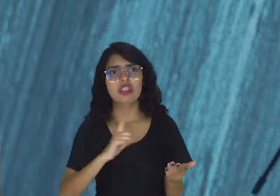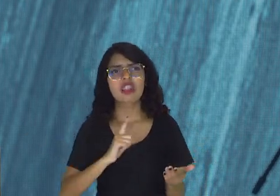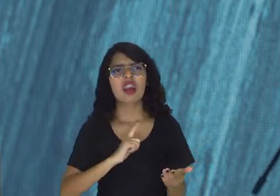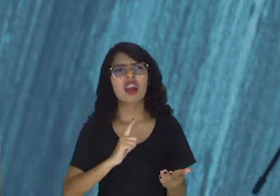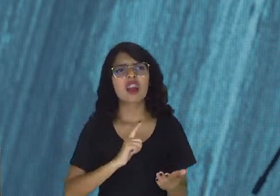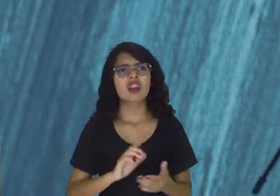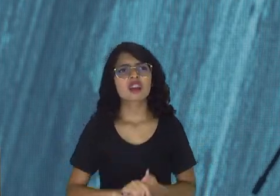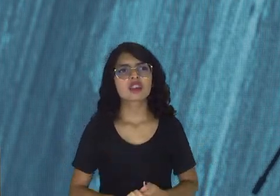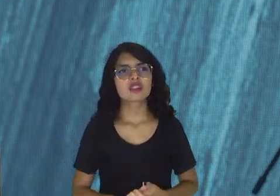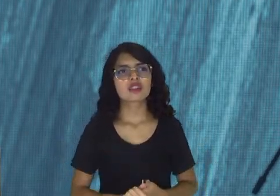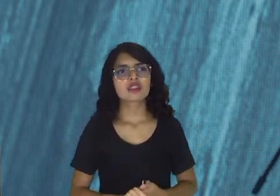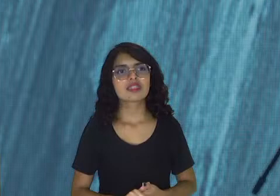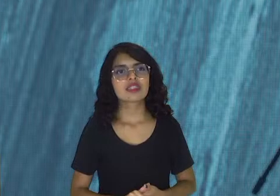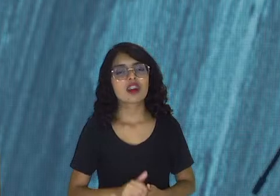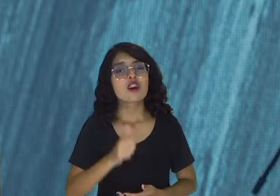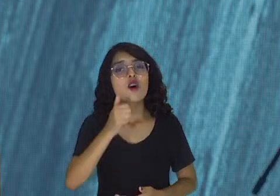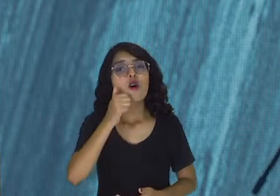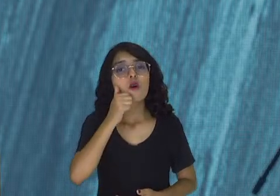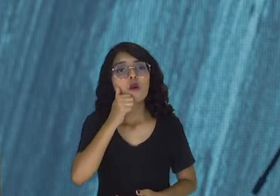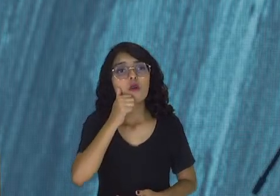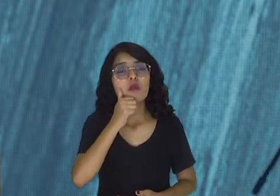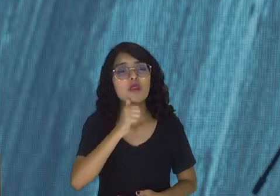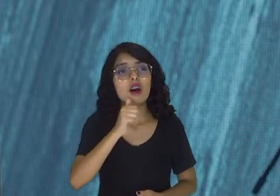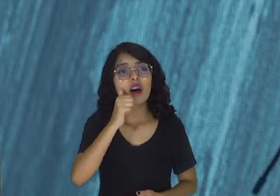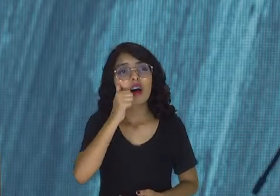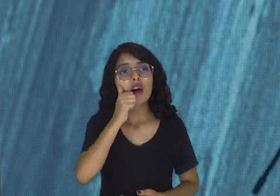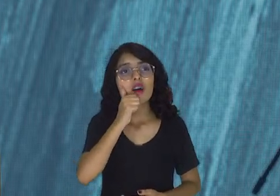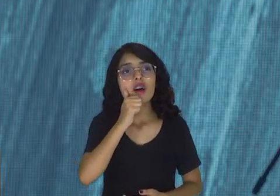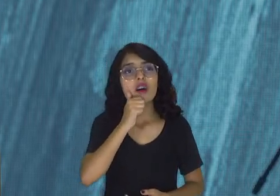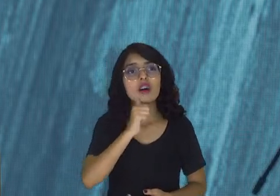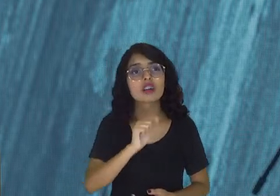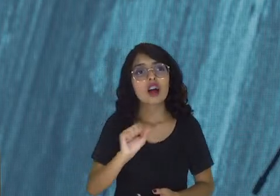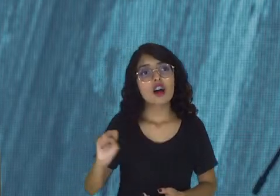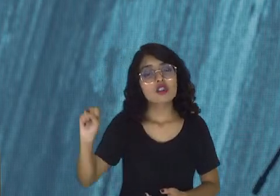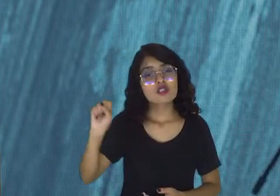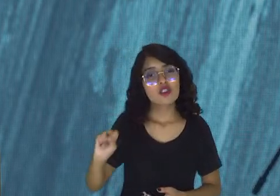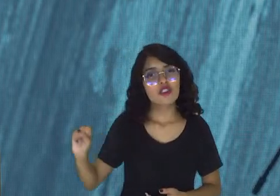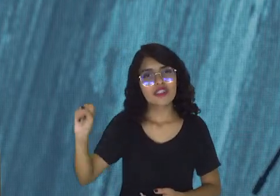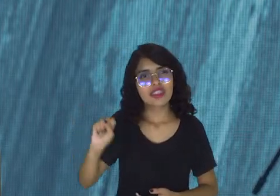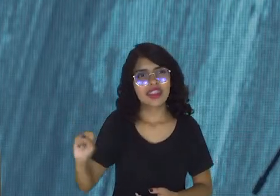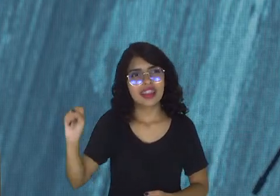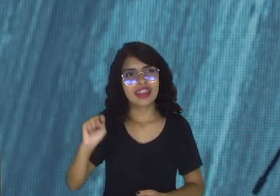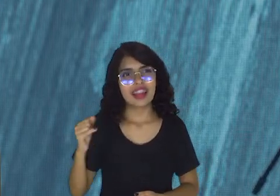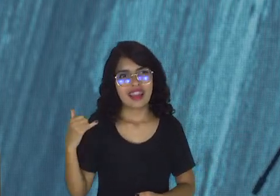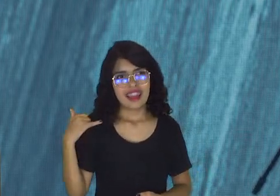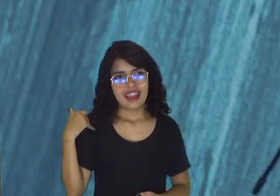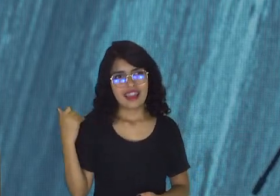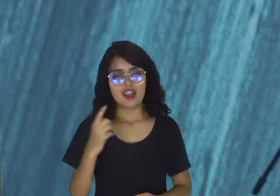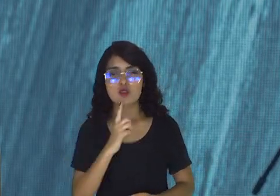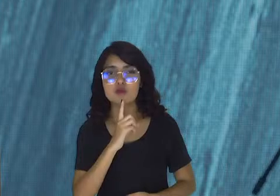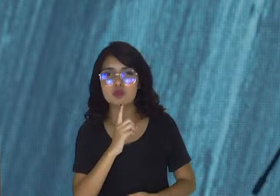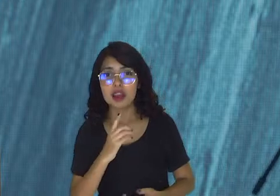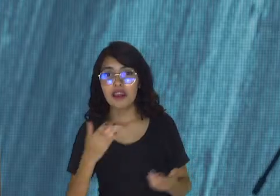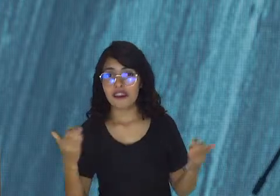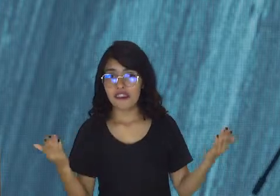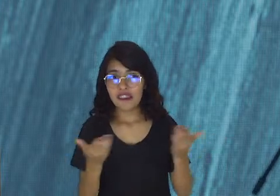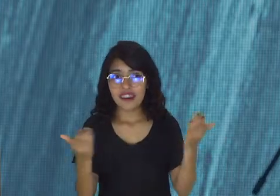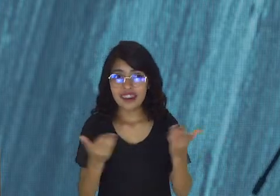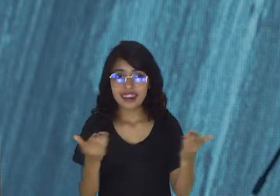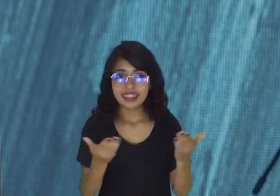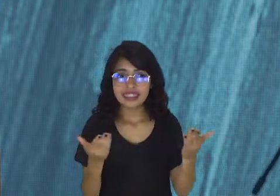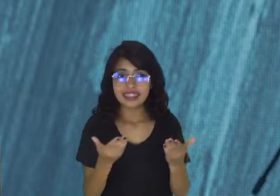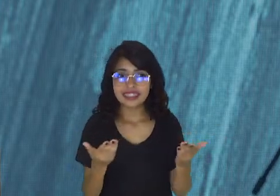Uma moça solteira que está fazendo aniversário hoje não tem. Ô, oh, louco! Que é isso? Pô, me assusta.